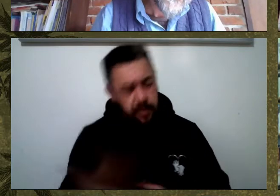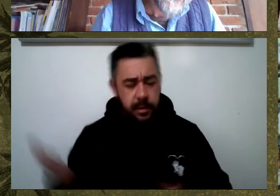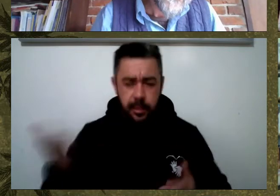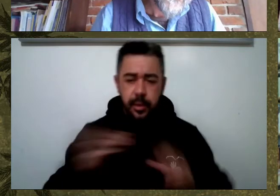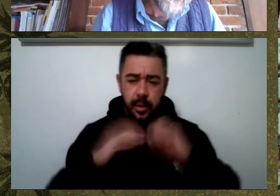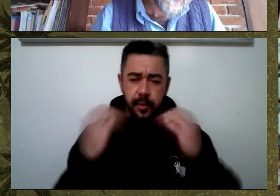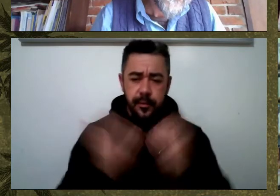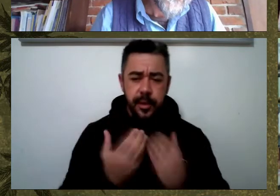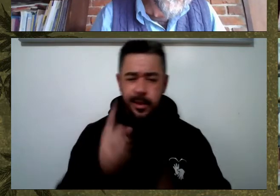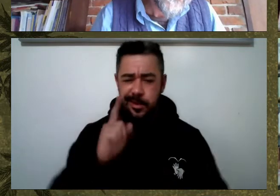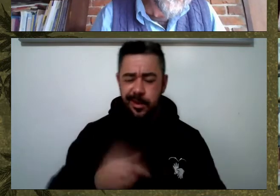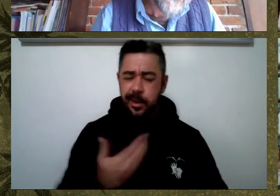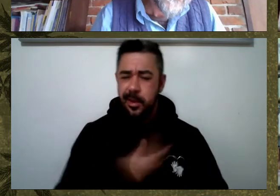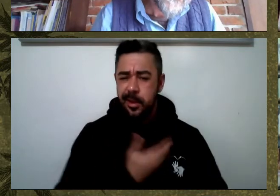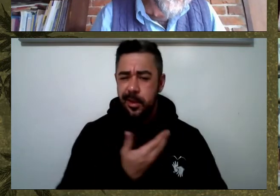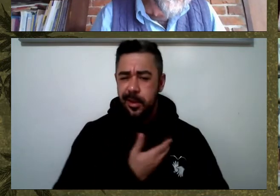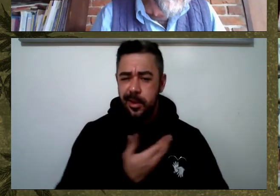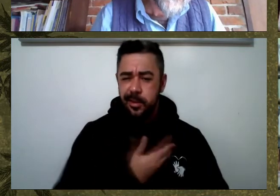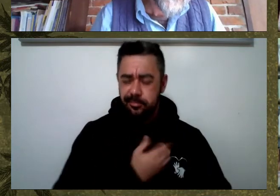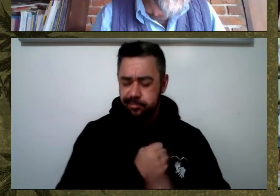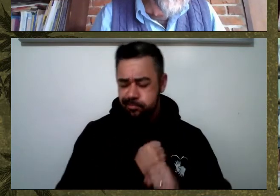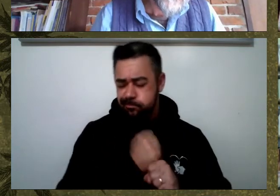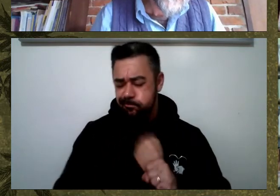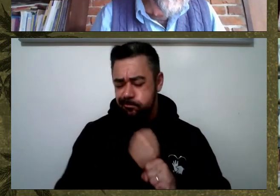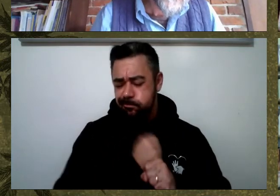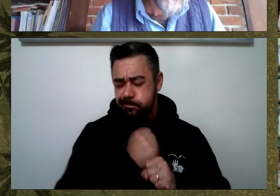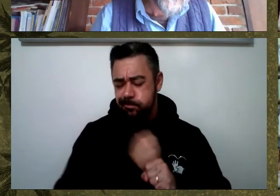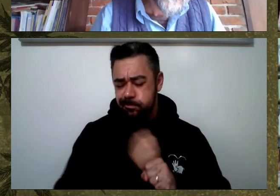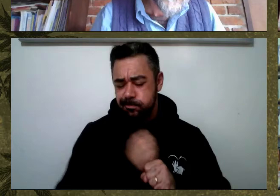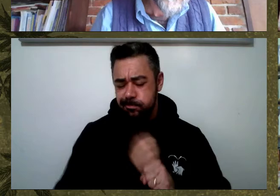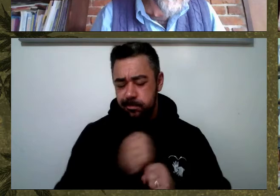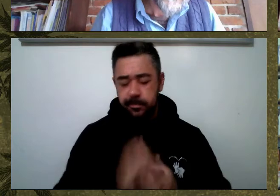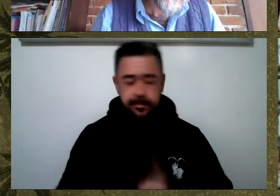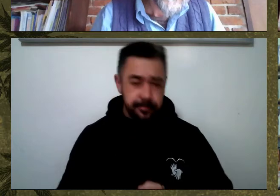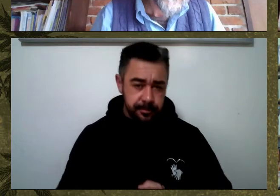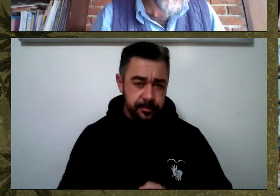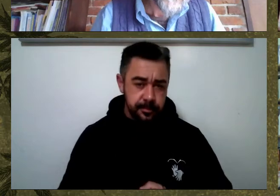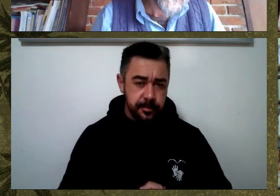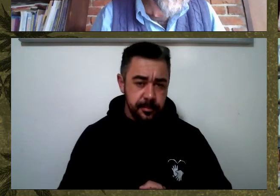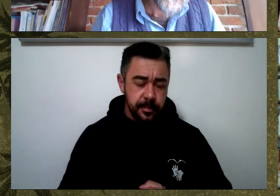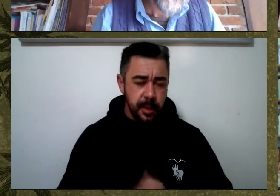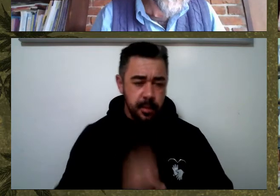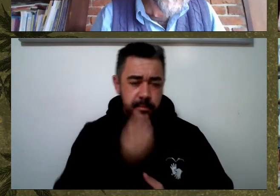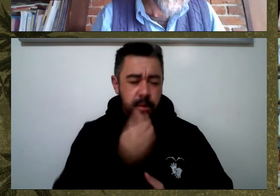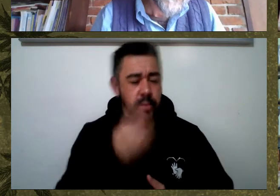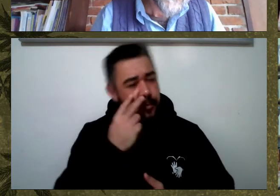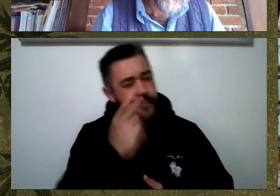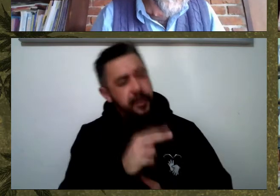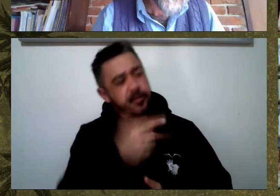de hace muchos años e é um prazer rever-lhe.